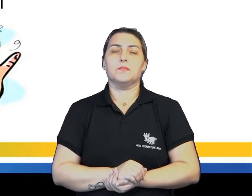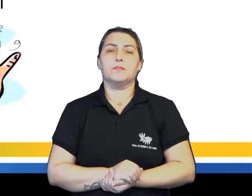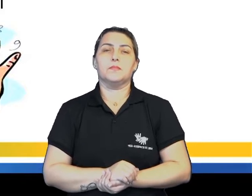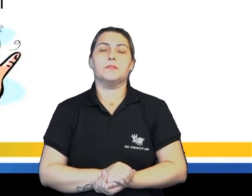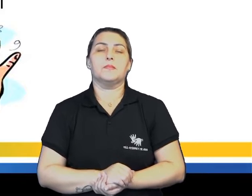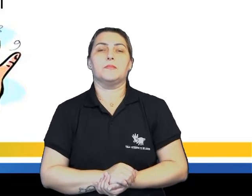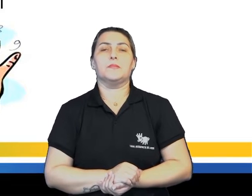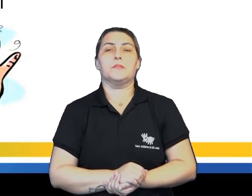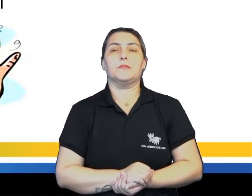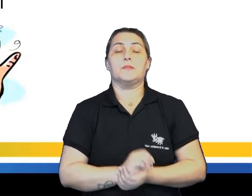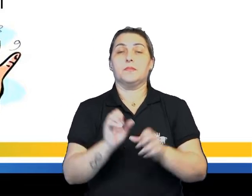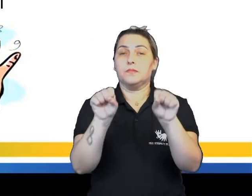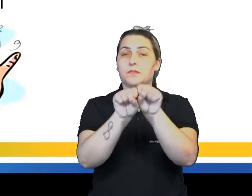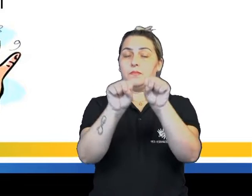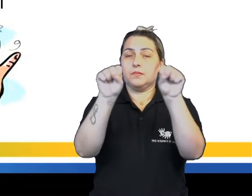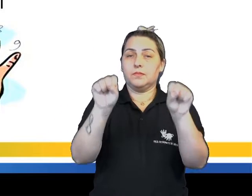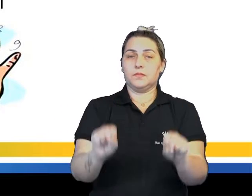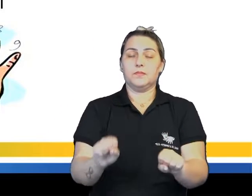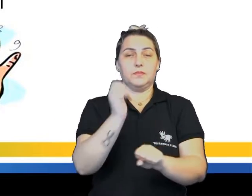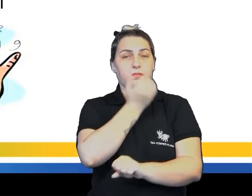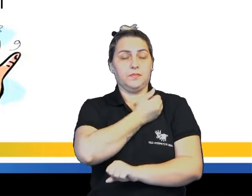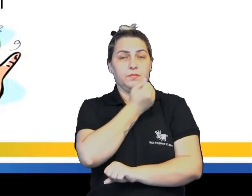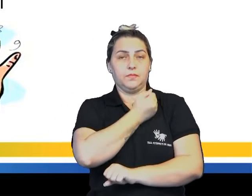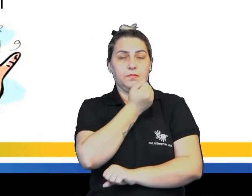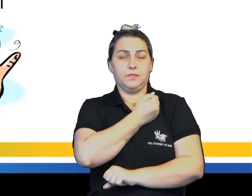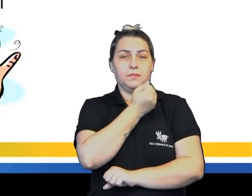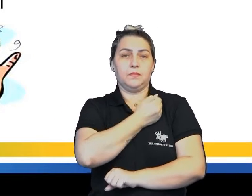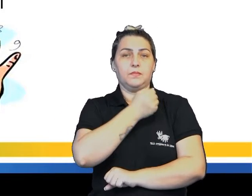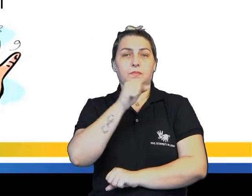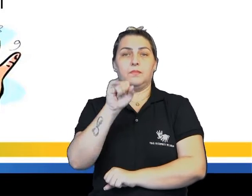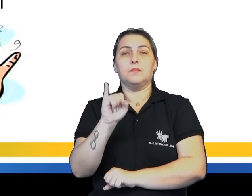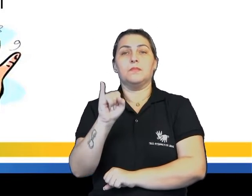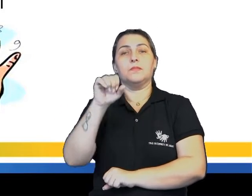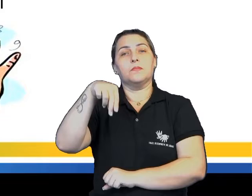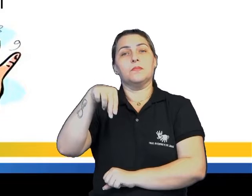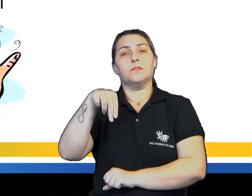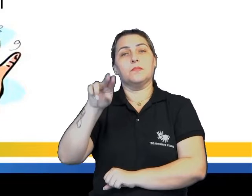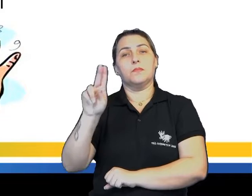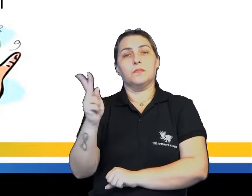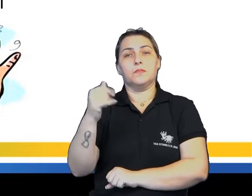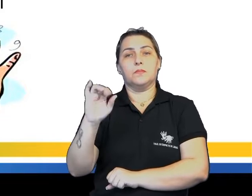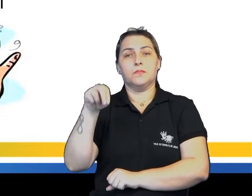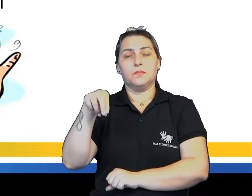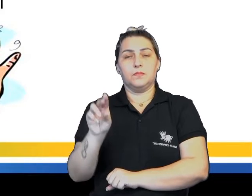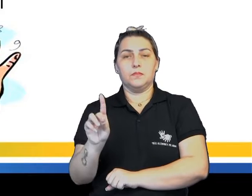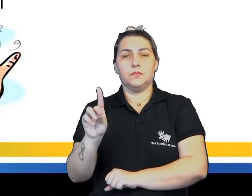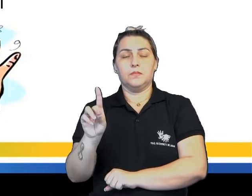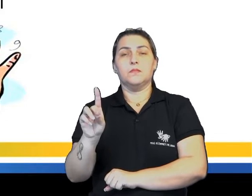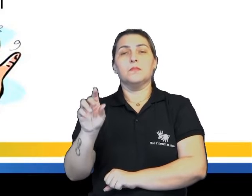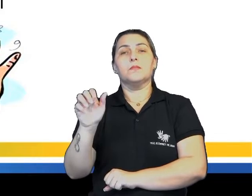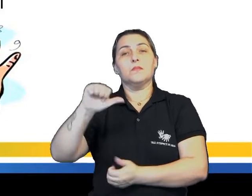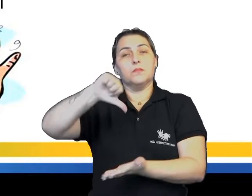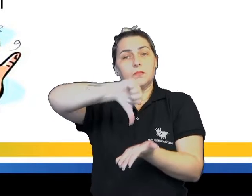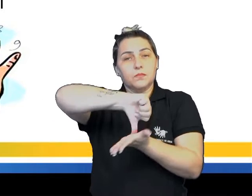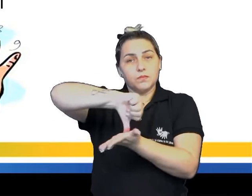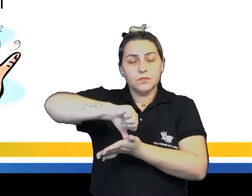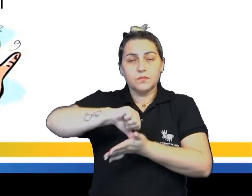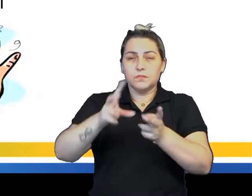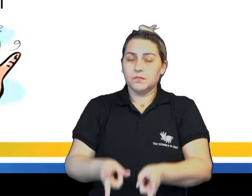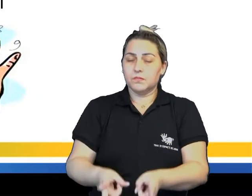Seguida, nós vamos ver o sistema de numeração indo-arábico. Percebam que pelos